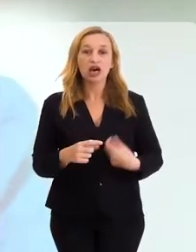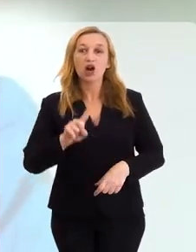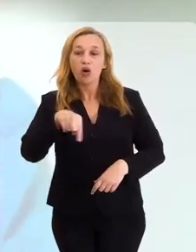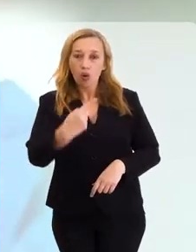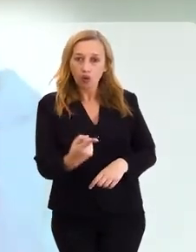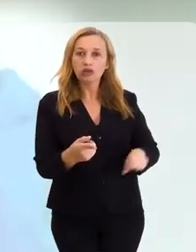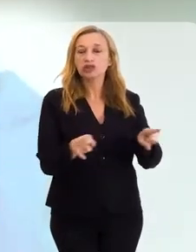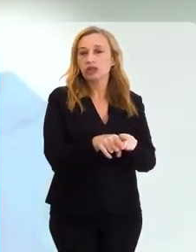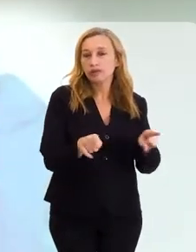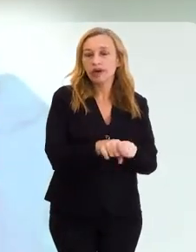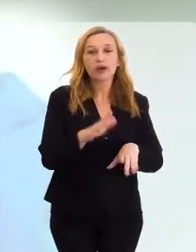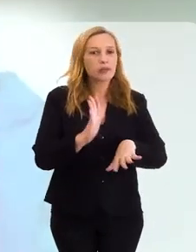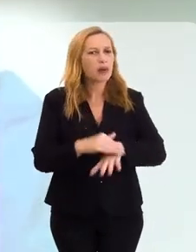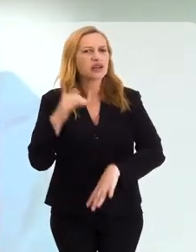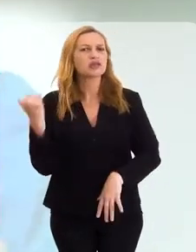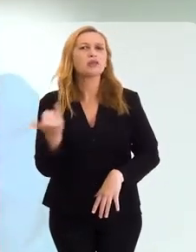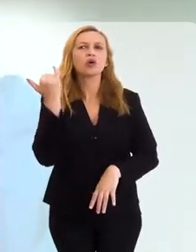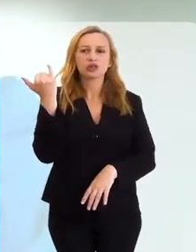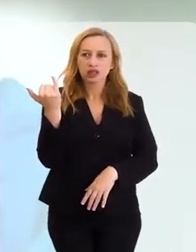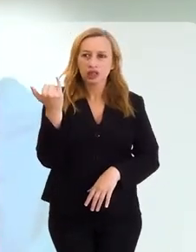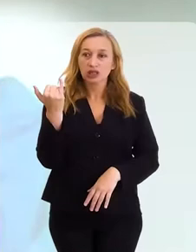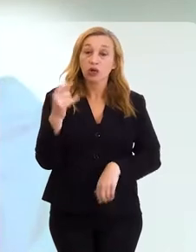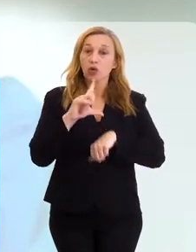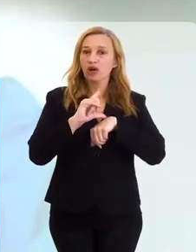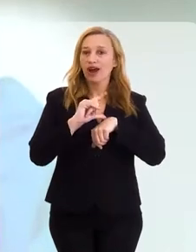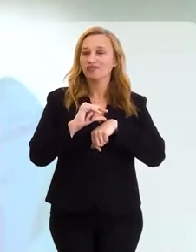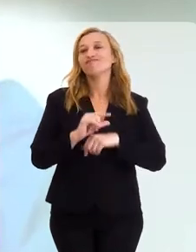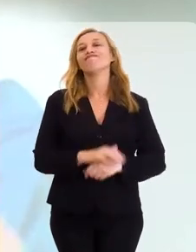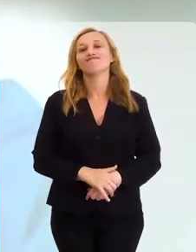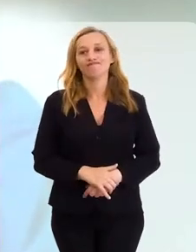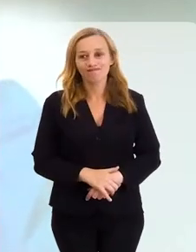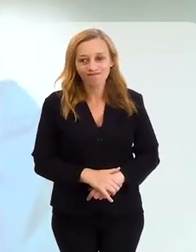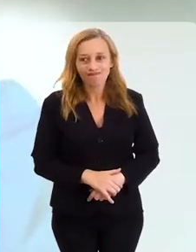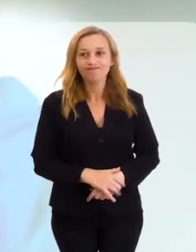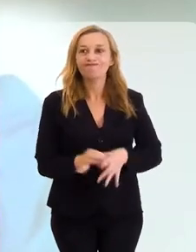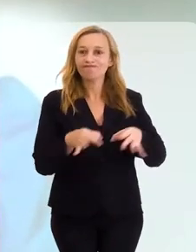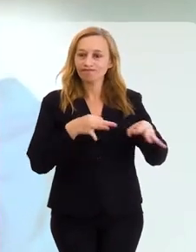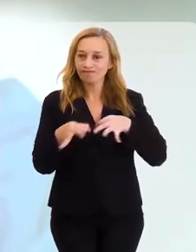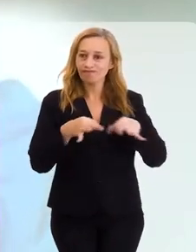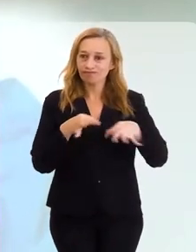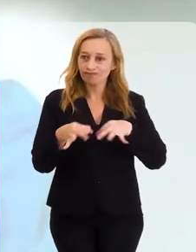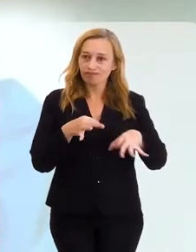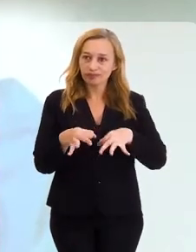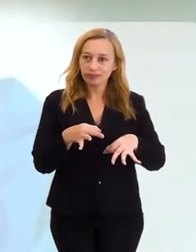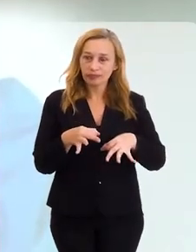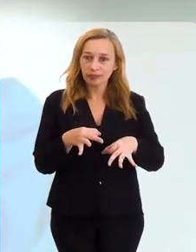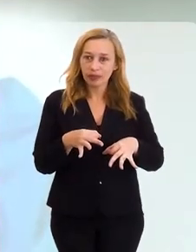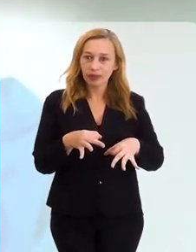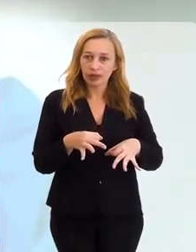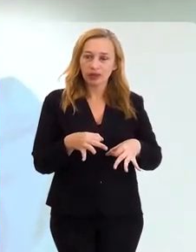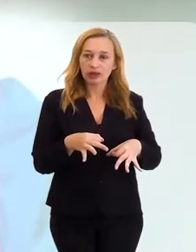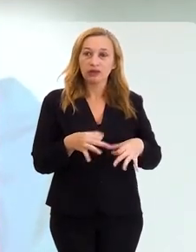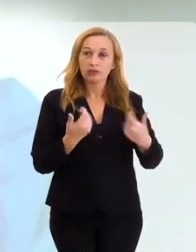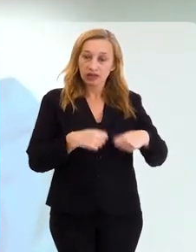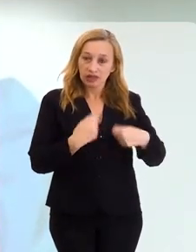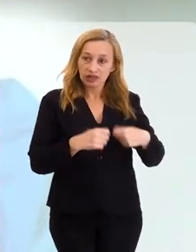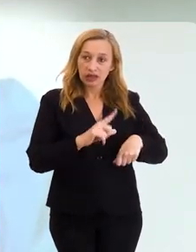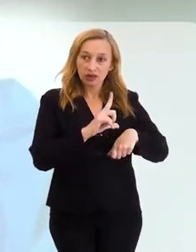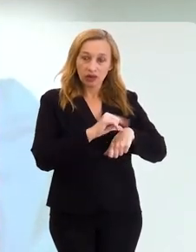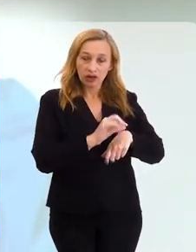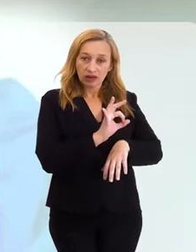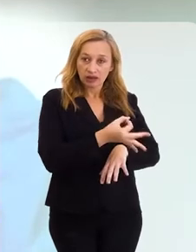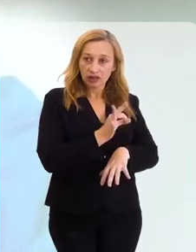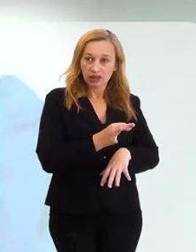contínua necessária. Outra coisa muito mais importante do que isso são os horários. Há organizações fazendo algo muito inadequado,